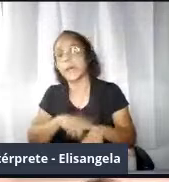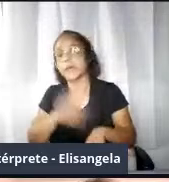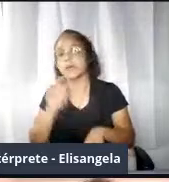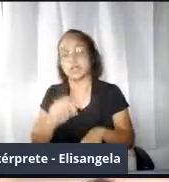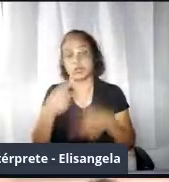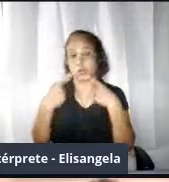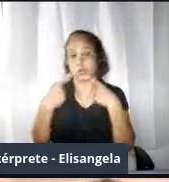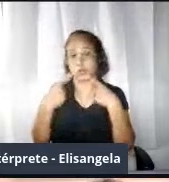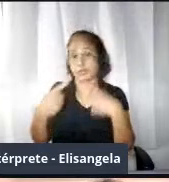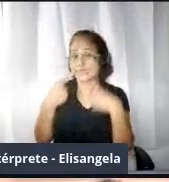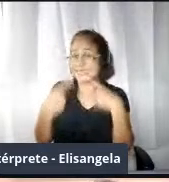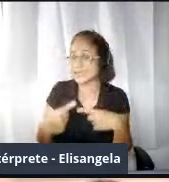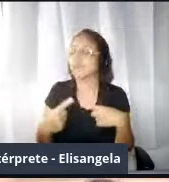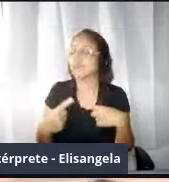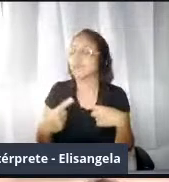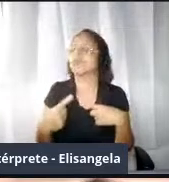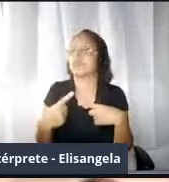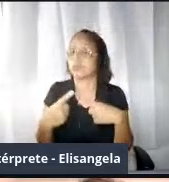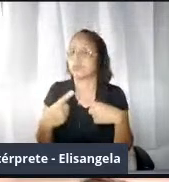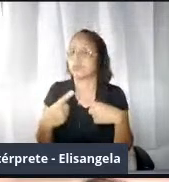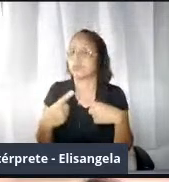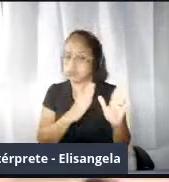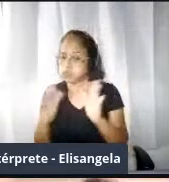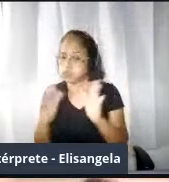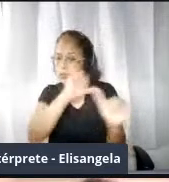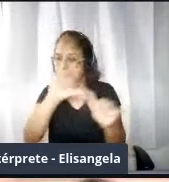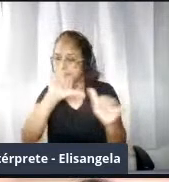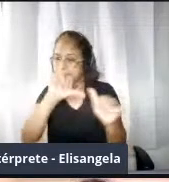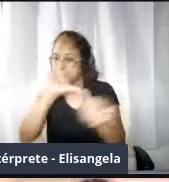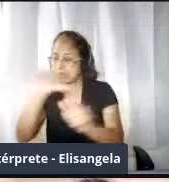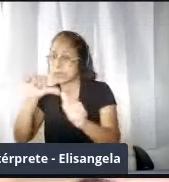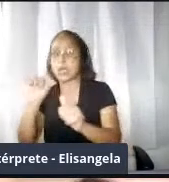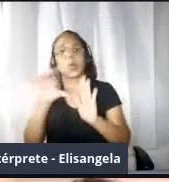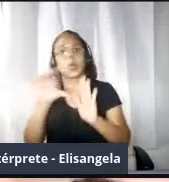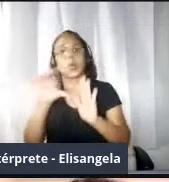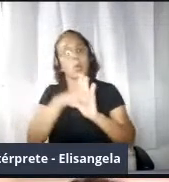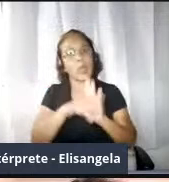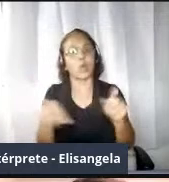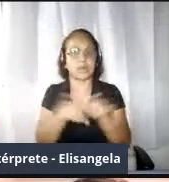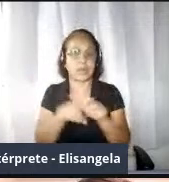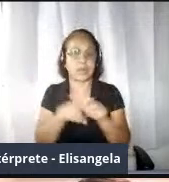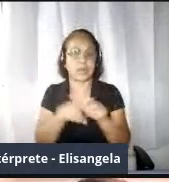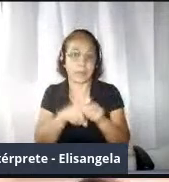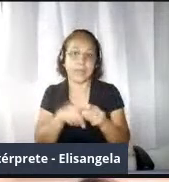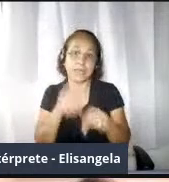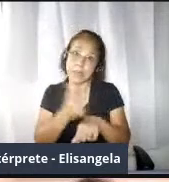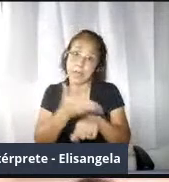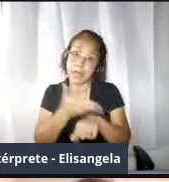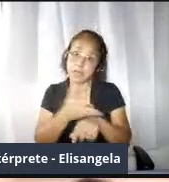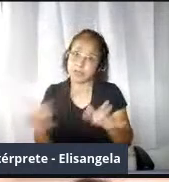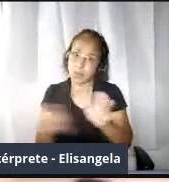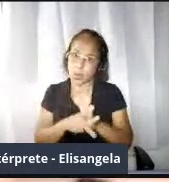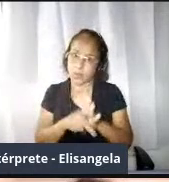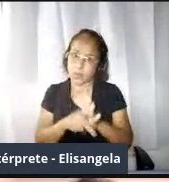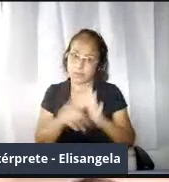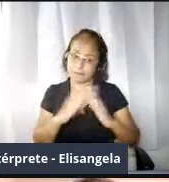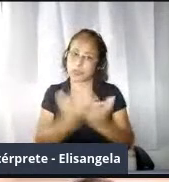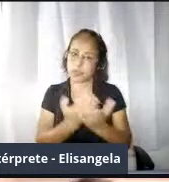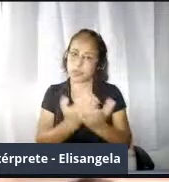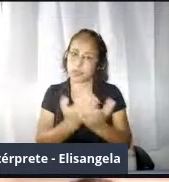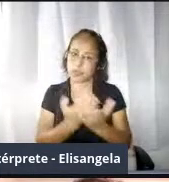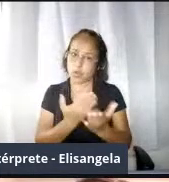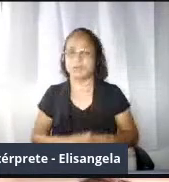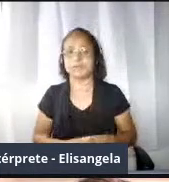incorporação, de mudar o currículo e as práticas. Aí eu prestei um processo seletivo e fui dar